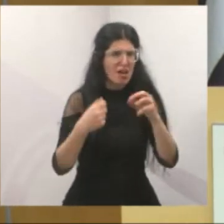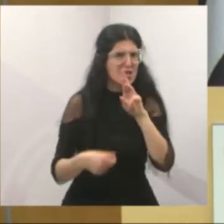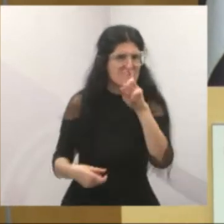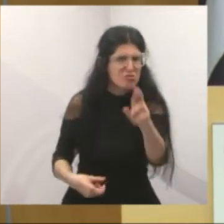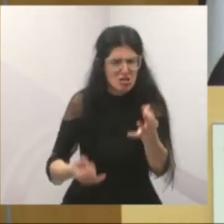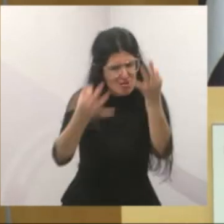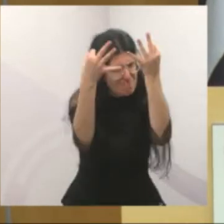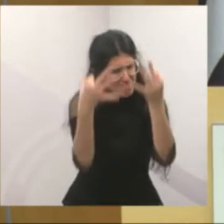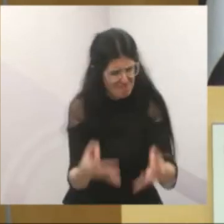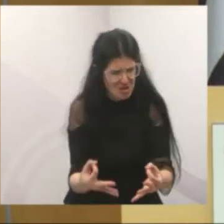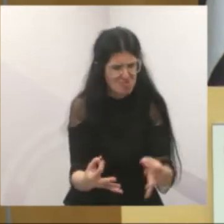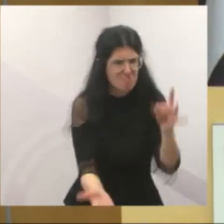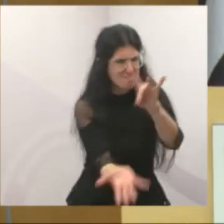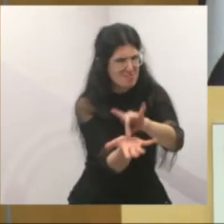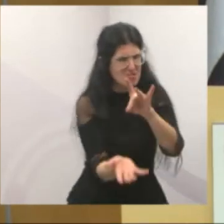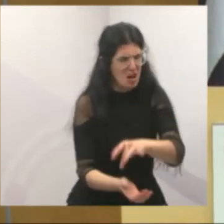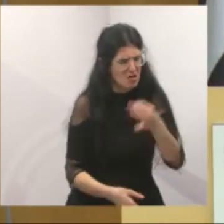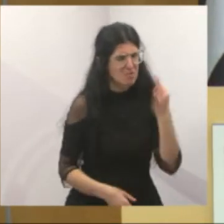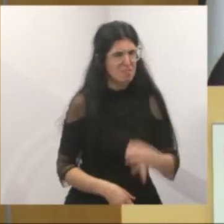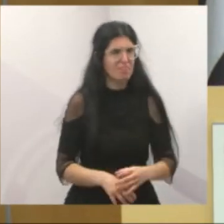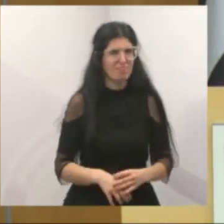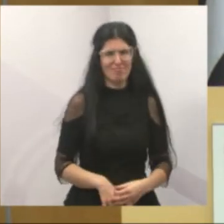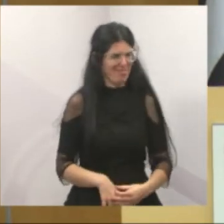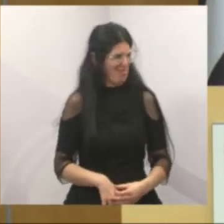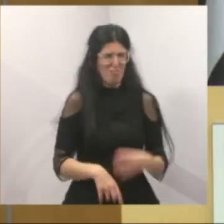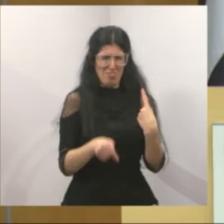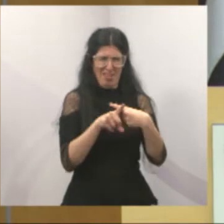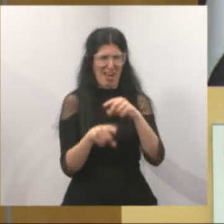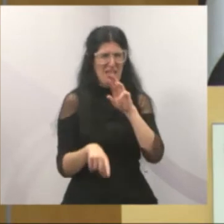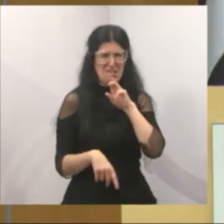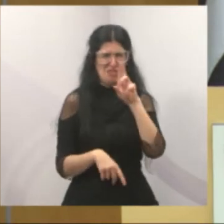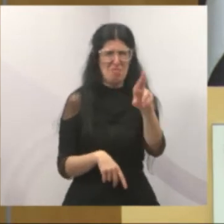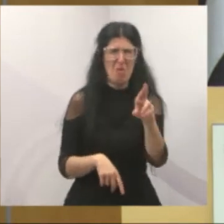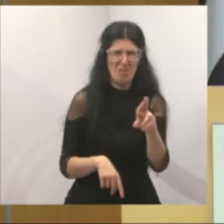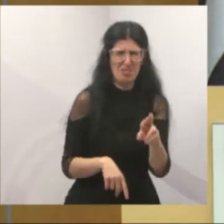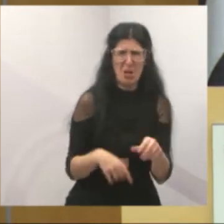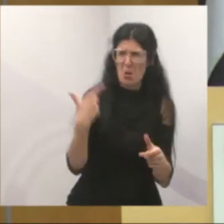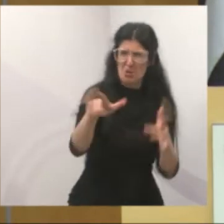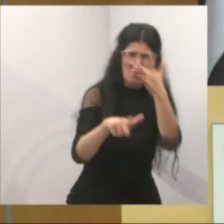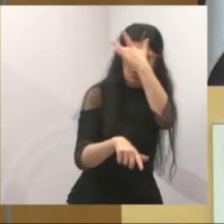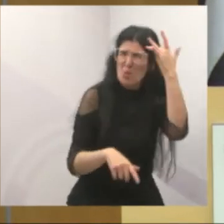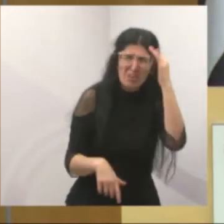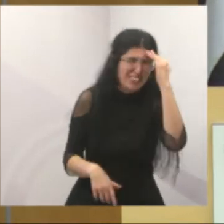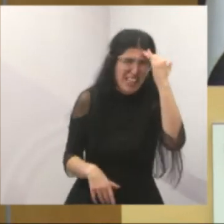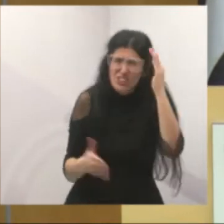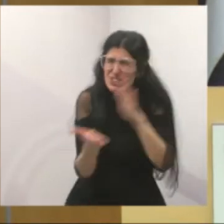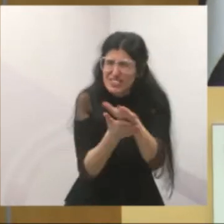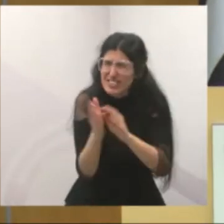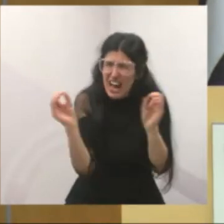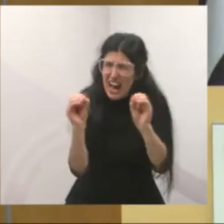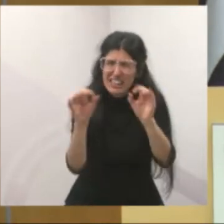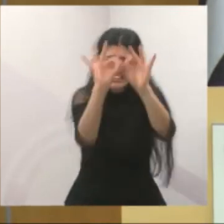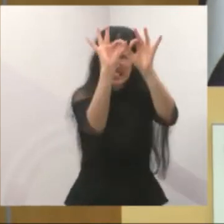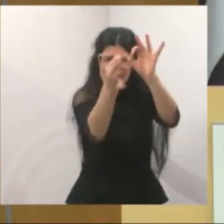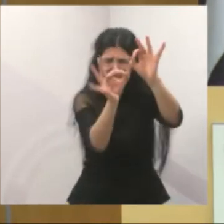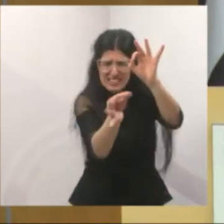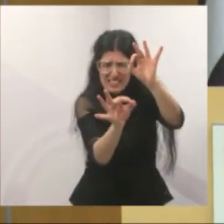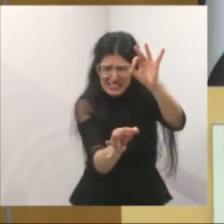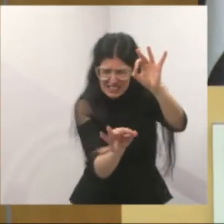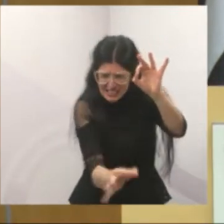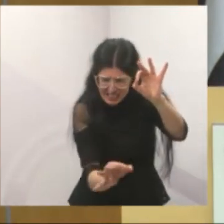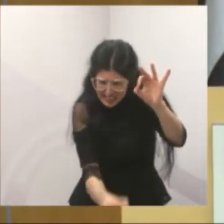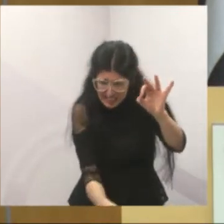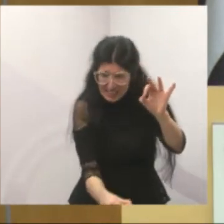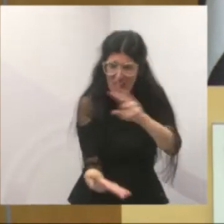Porque ficaram respostas evasivas. Um juridiquês que, na verdade, não